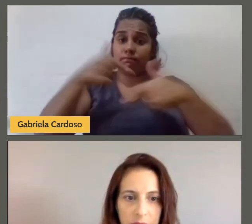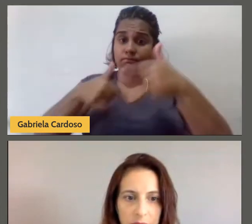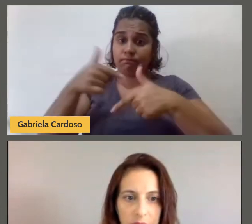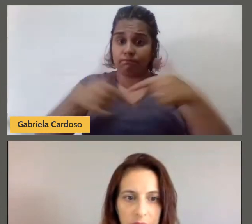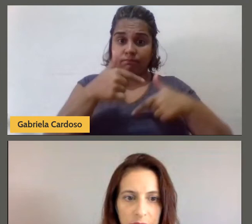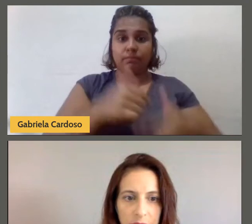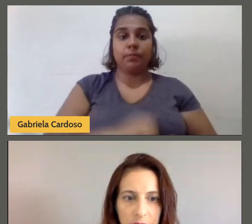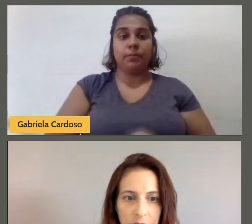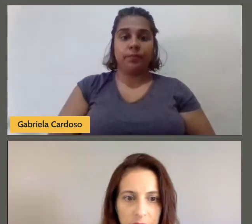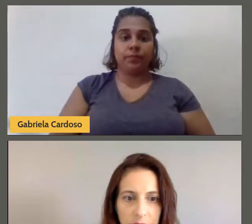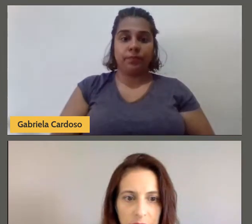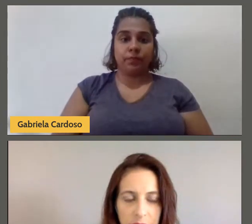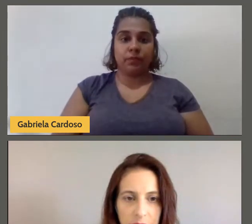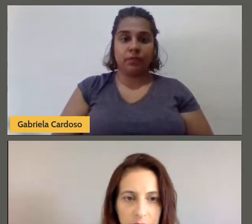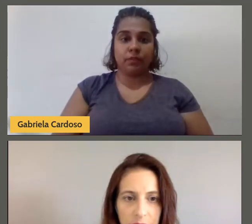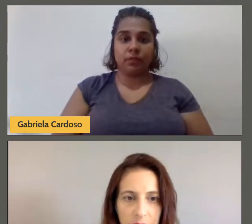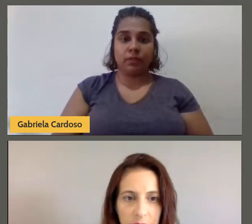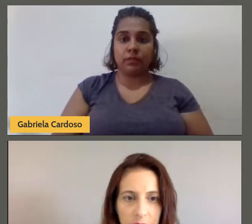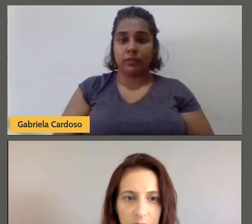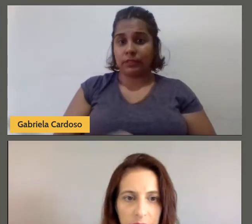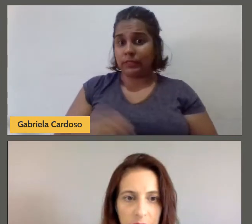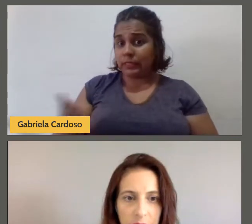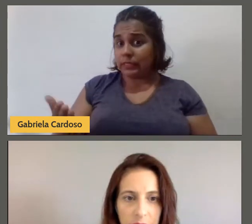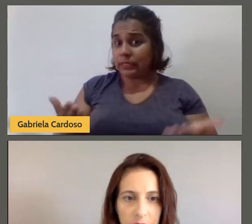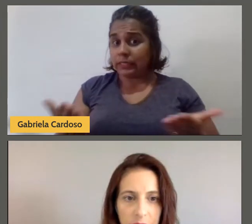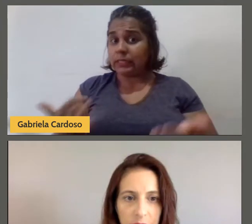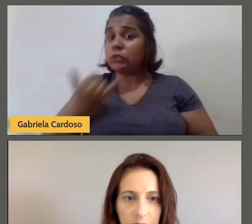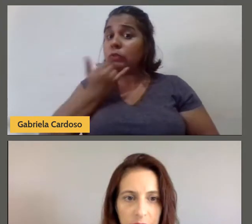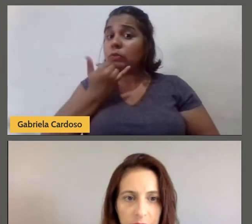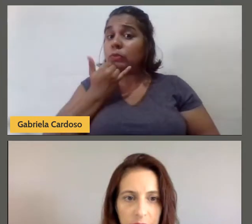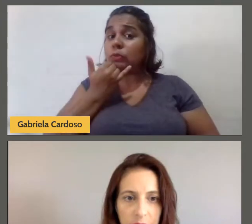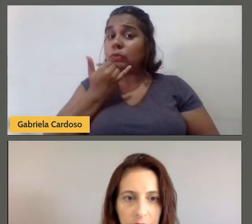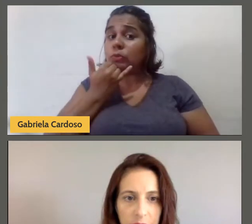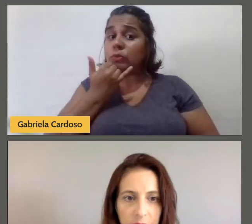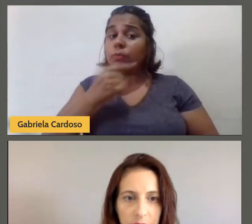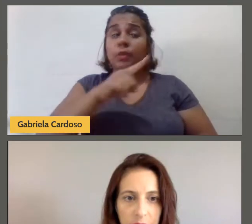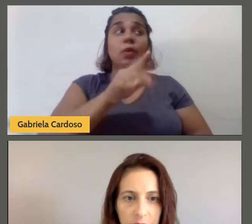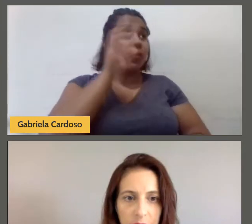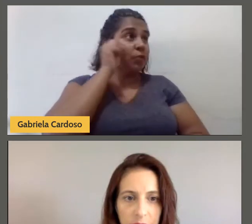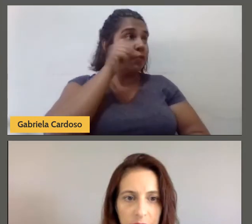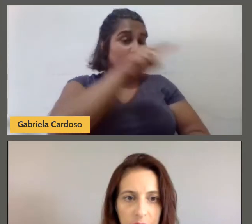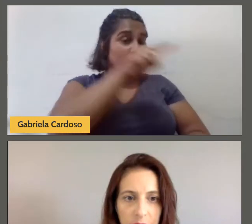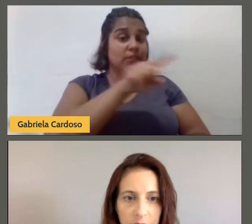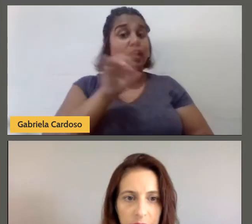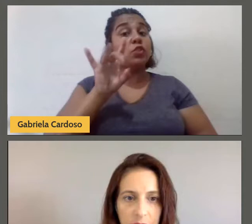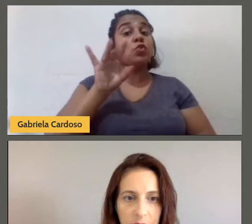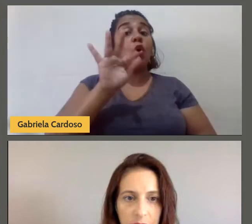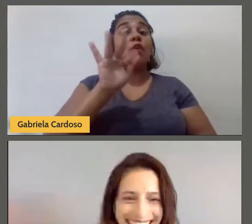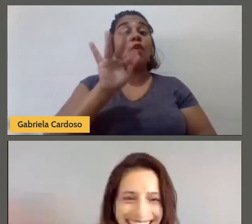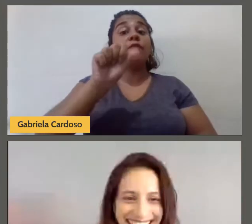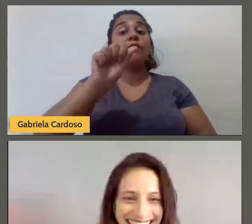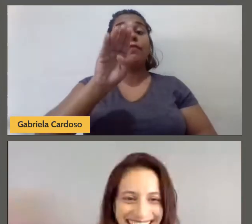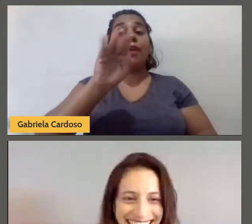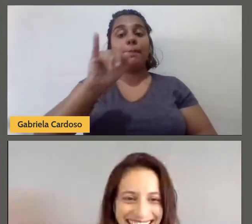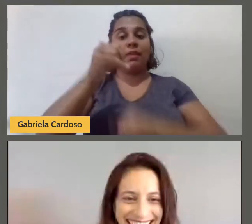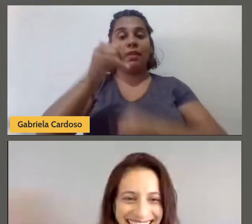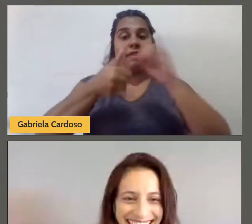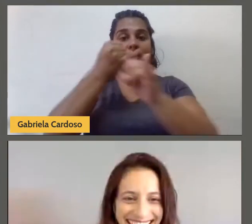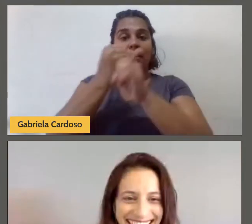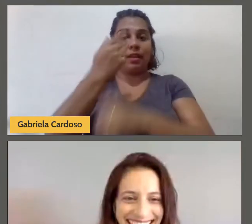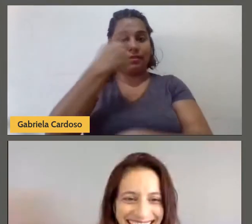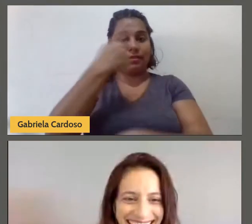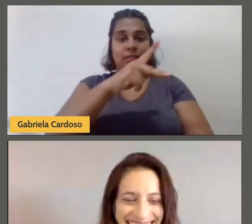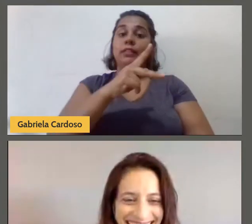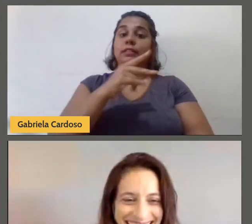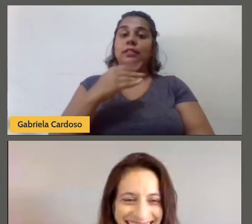tá cortadinho, tudo bem? A gente... Não, eu estou te ouvindo muito bem, a Fabi que está cortando. Pode seguir, Camila, você Pode seguir, ótimo. Maravilha, tá